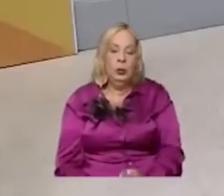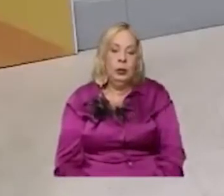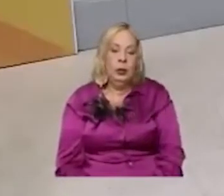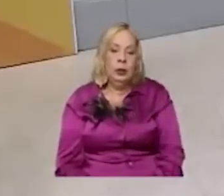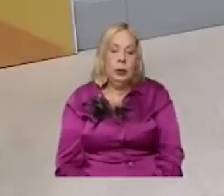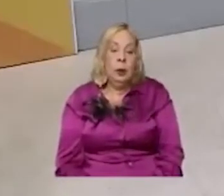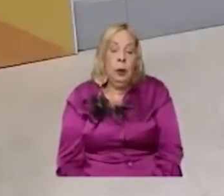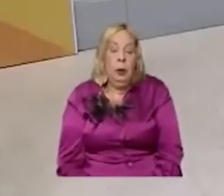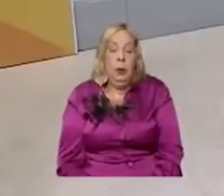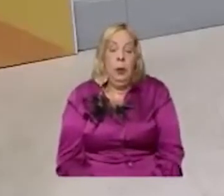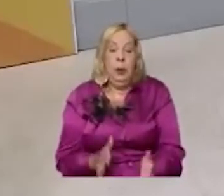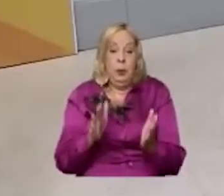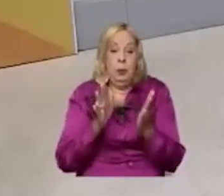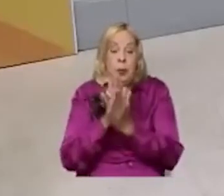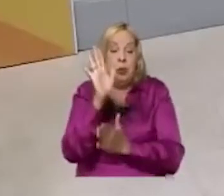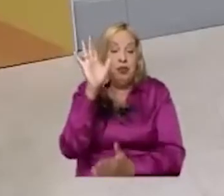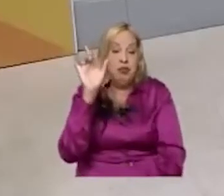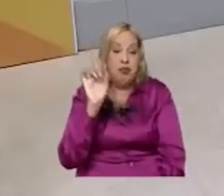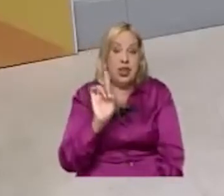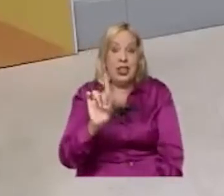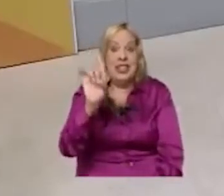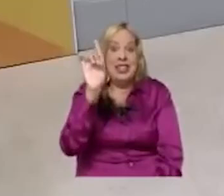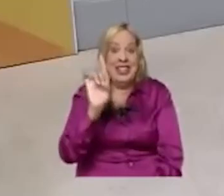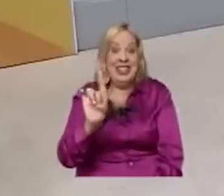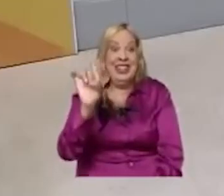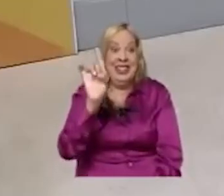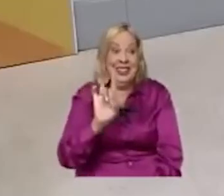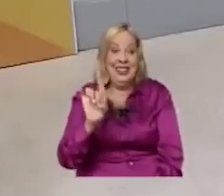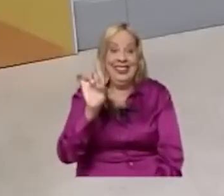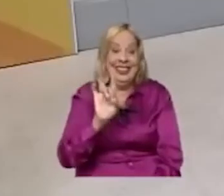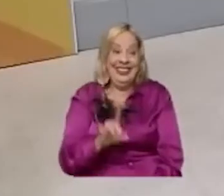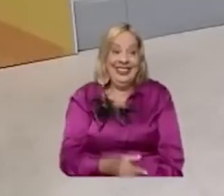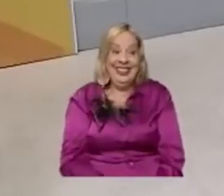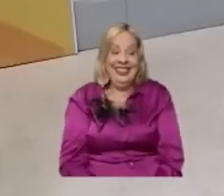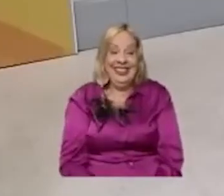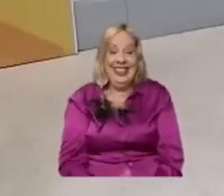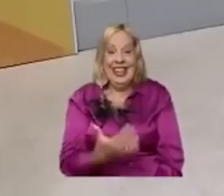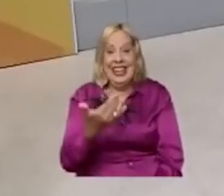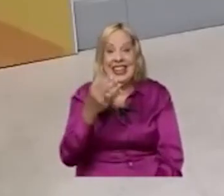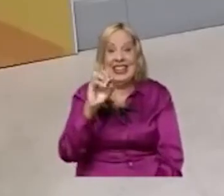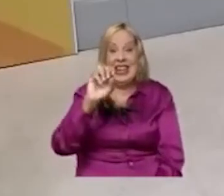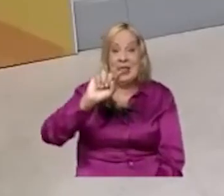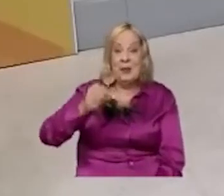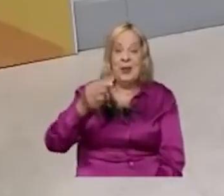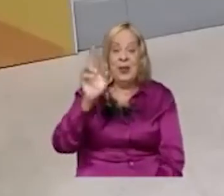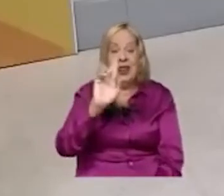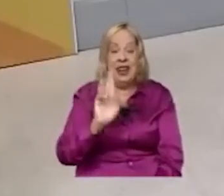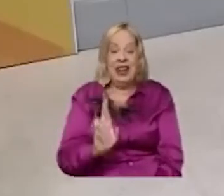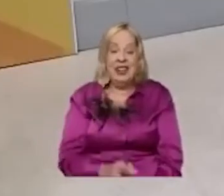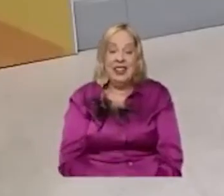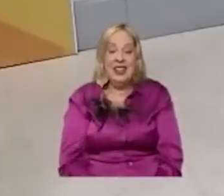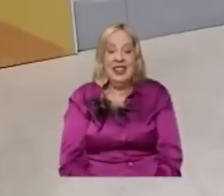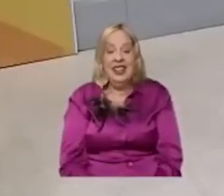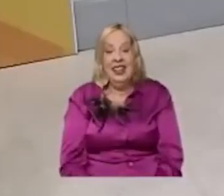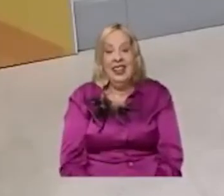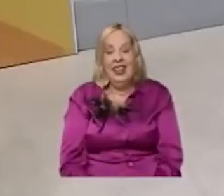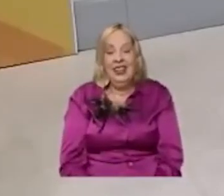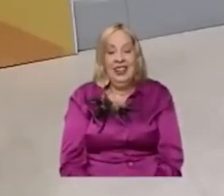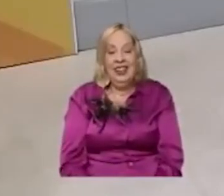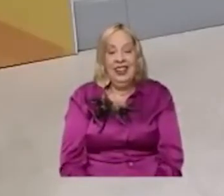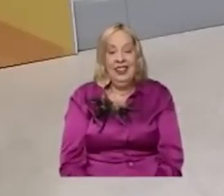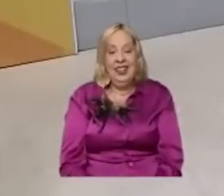Jaque. Decidiu, meu amigo. Decidiu. Pá de 10 mil reais já tem dono. E eu vou contar agora quem